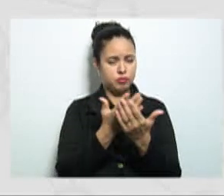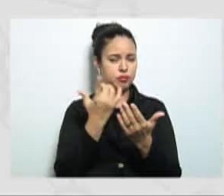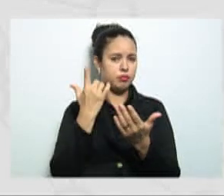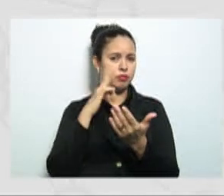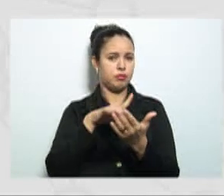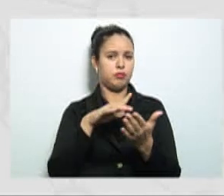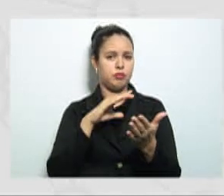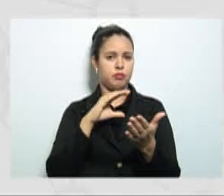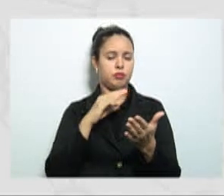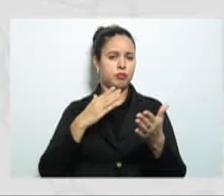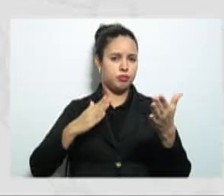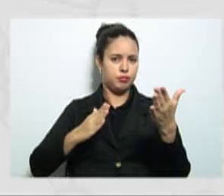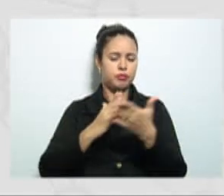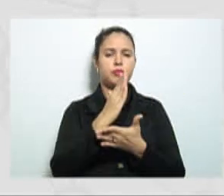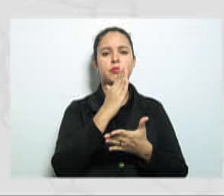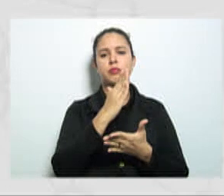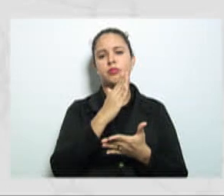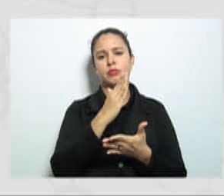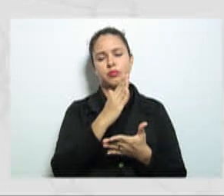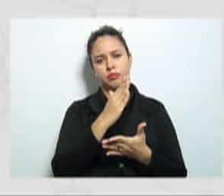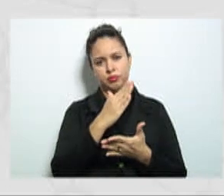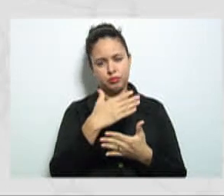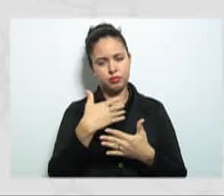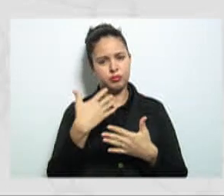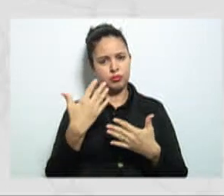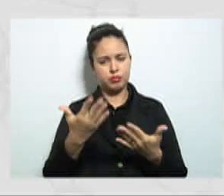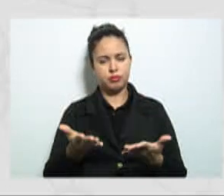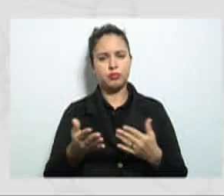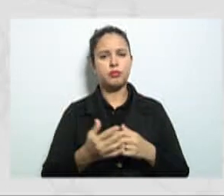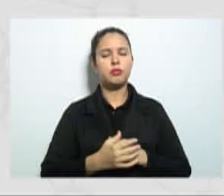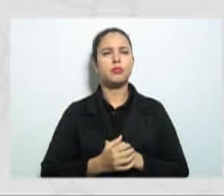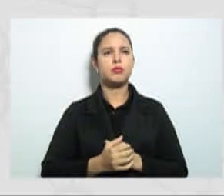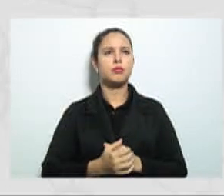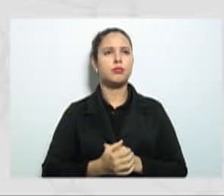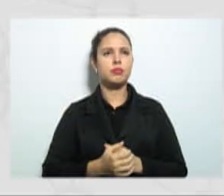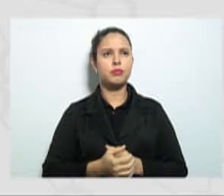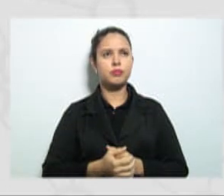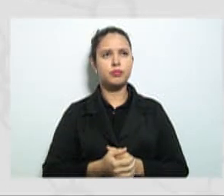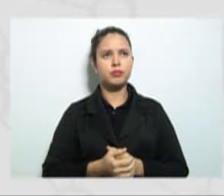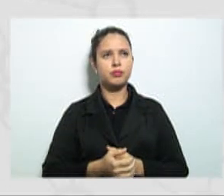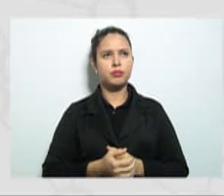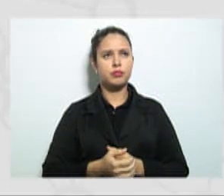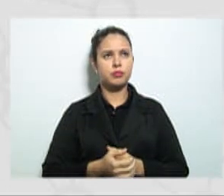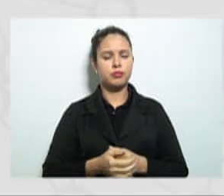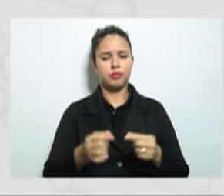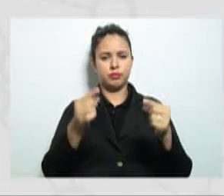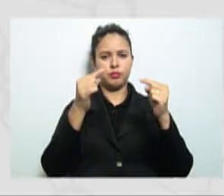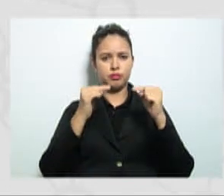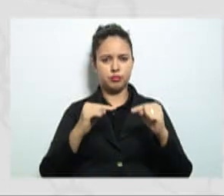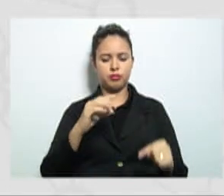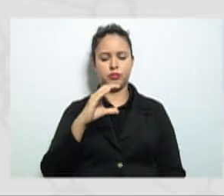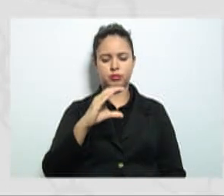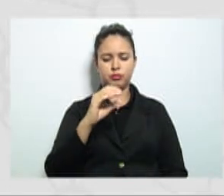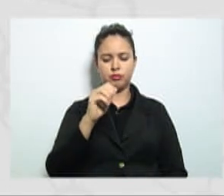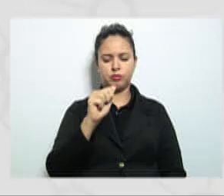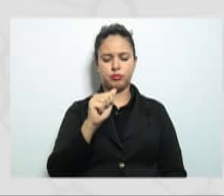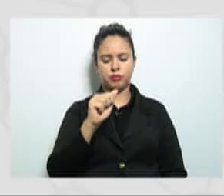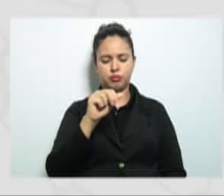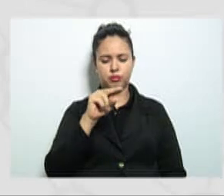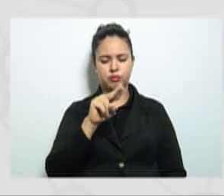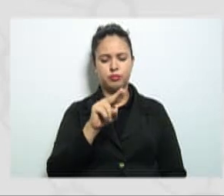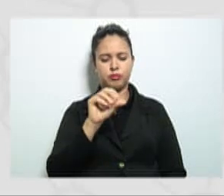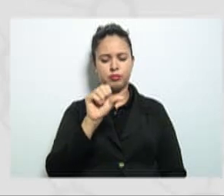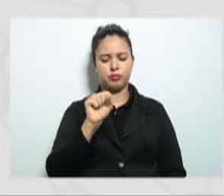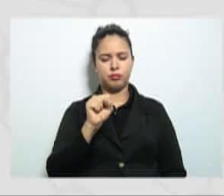Então, é a condição da boa nota é que você tem estudado. Também, no próximo slide, temos a